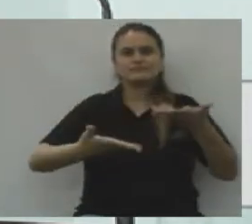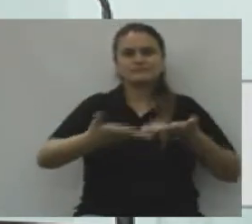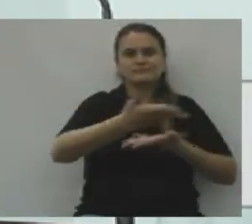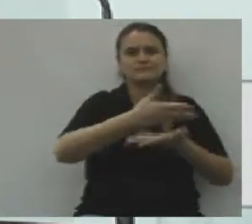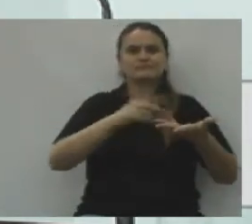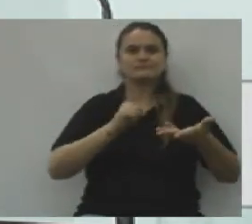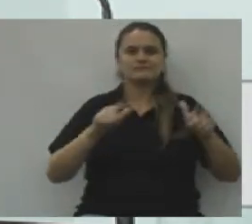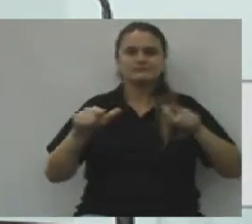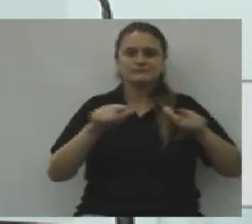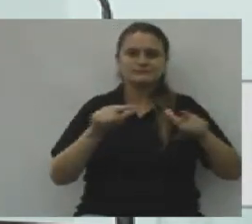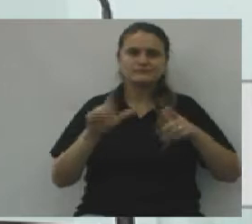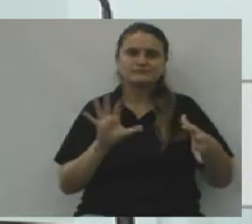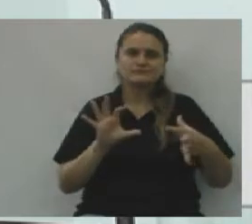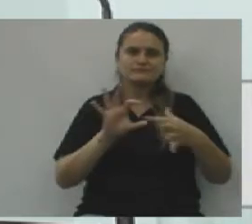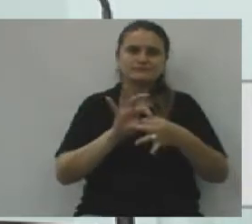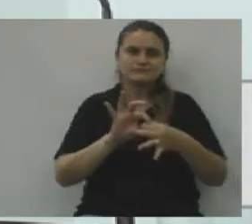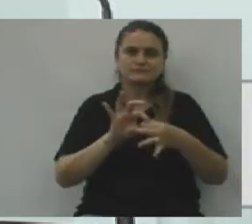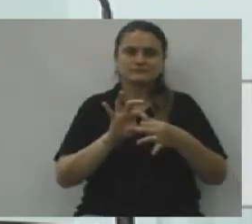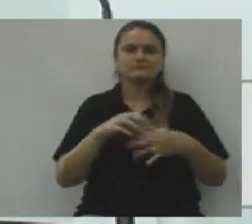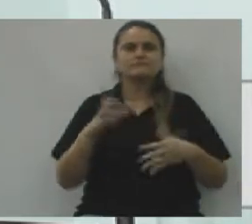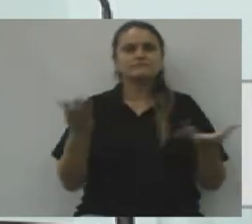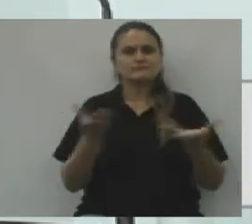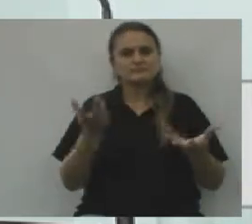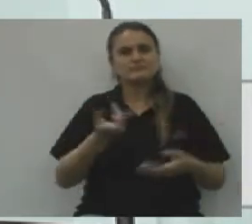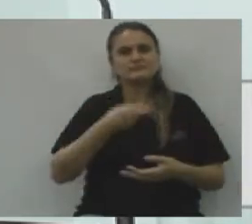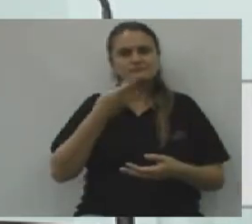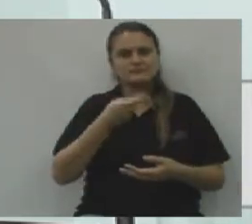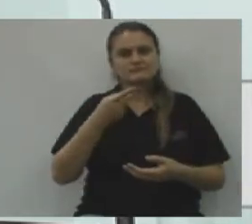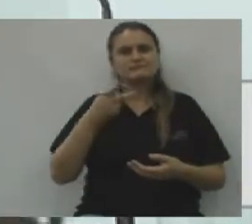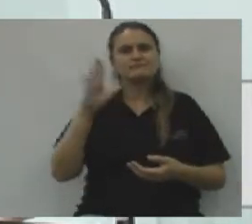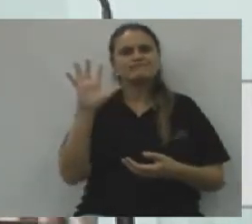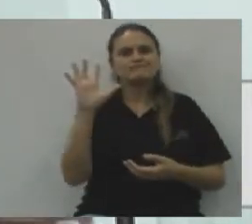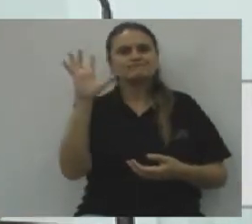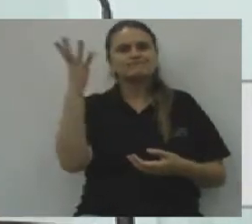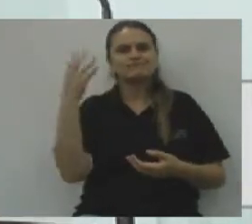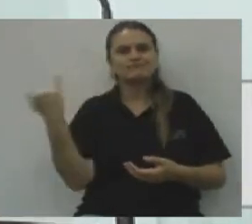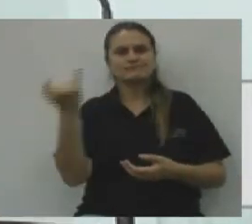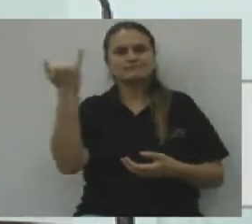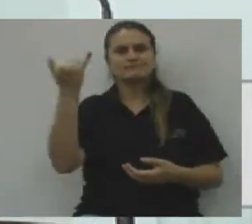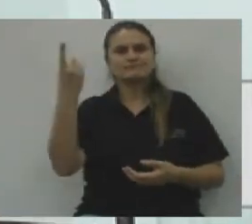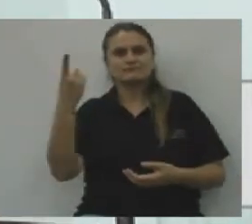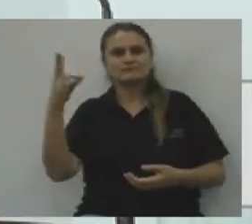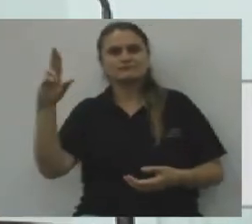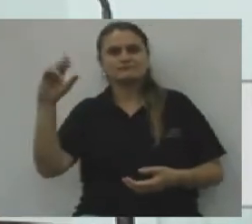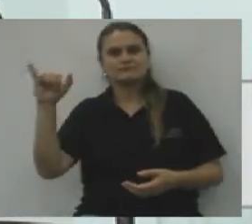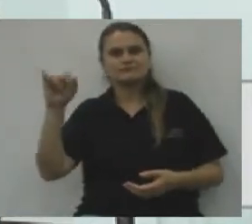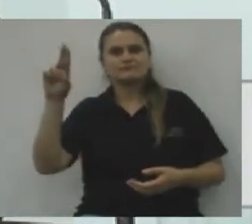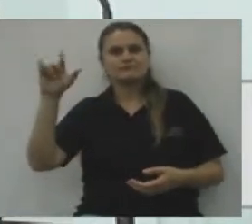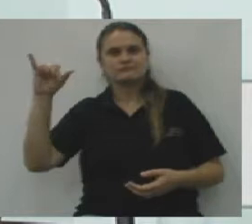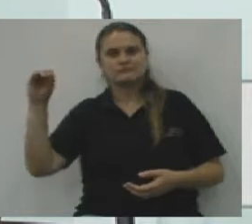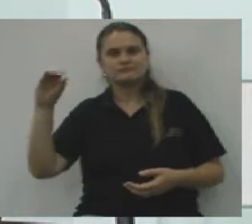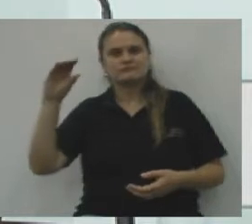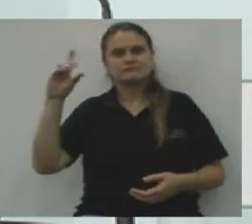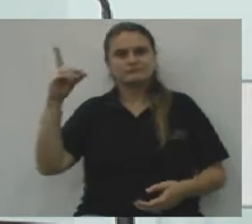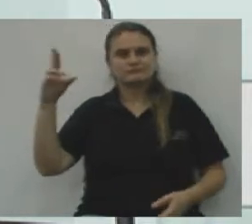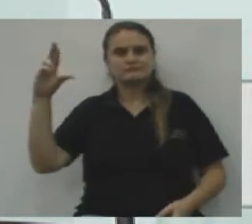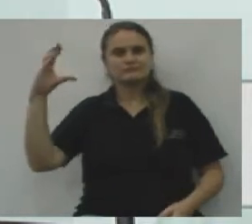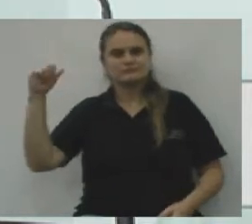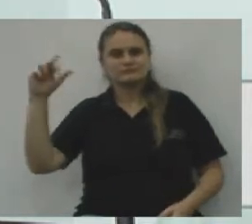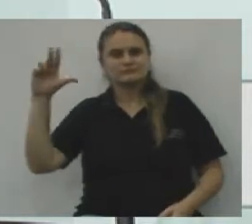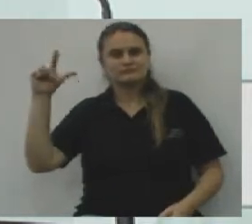trabalhadas hoje. E aí, quero destacar um momento importante, onde o Dr. Júlio e o Dr. Carlos trouxeram